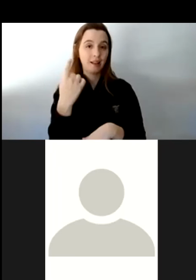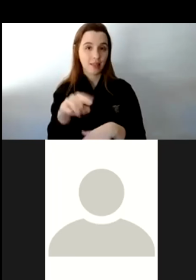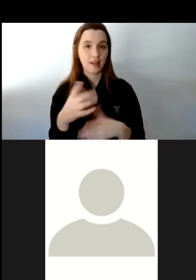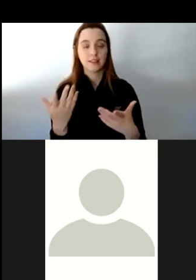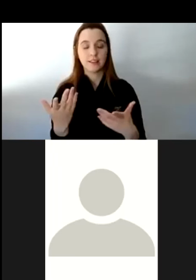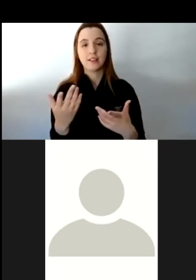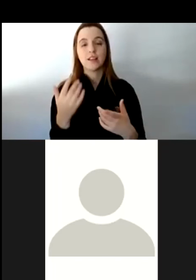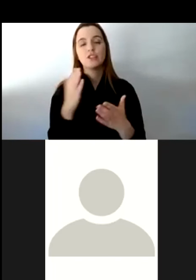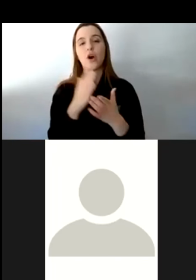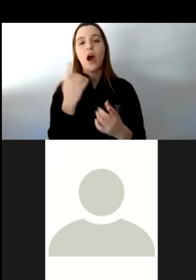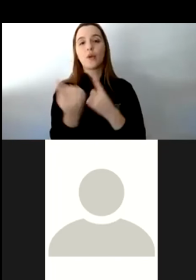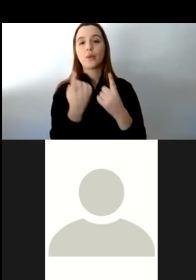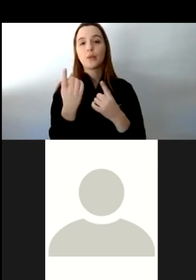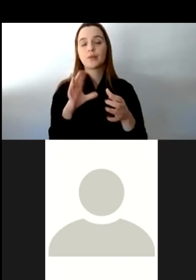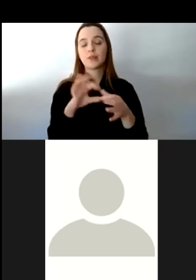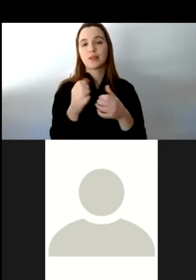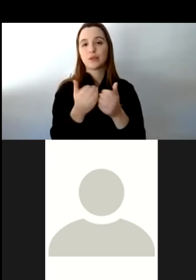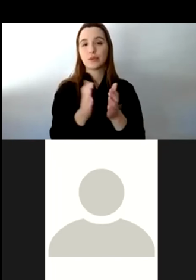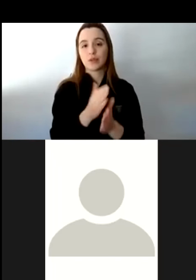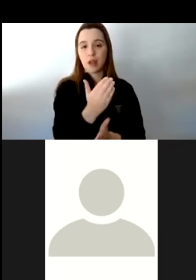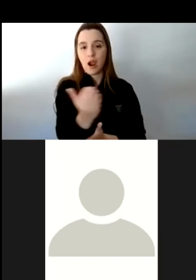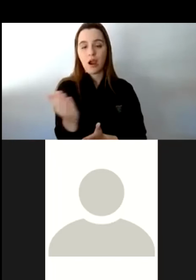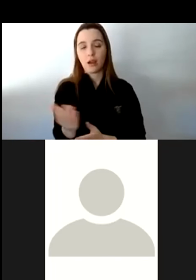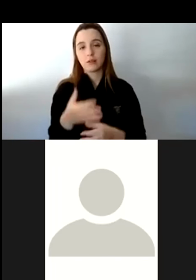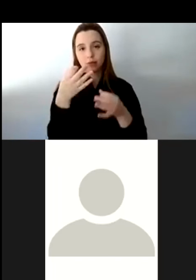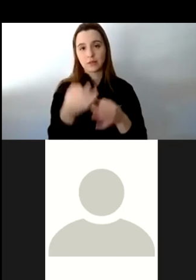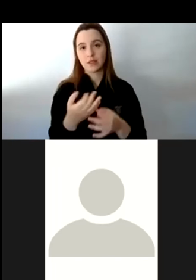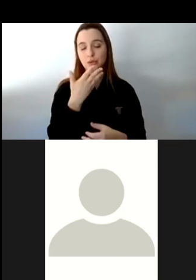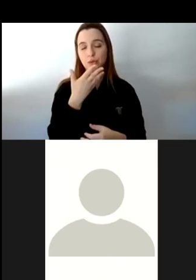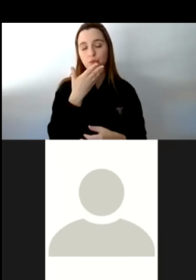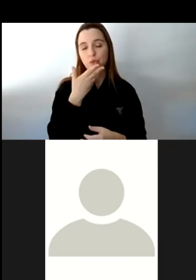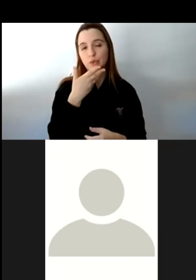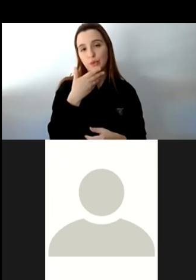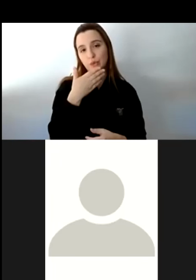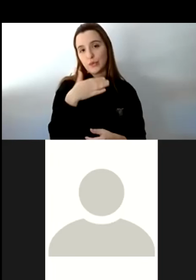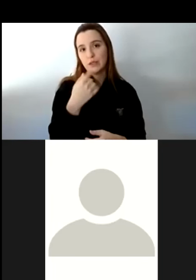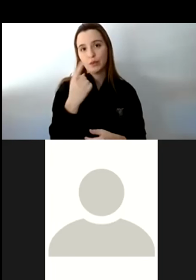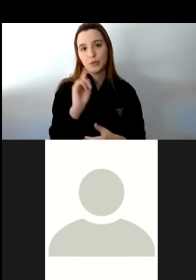de todas as que existem e que certamente serão insuficientes.